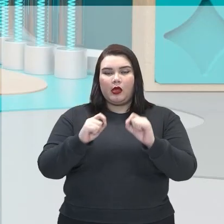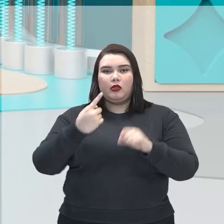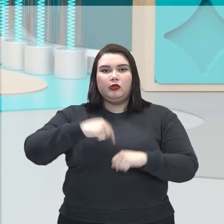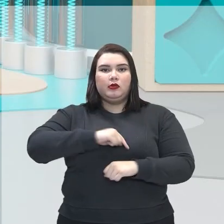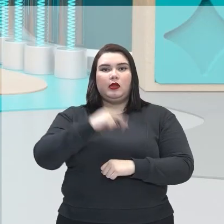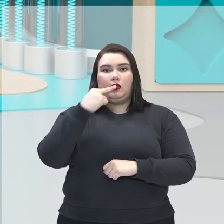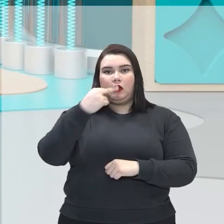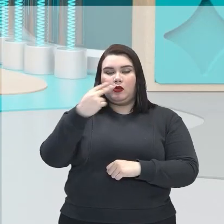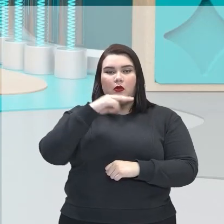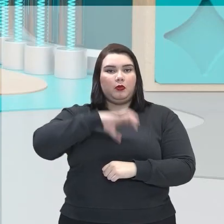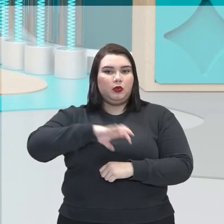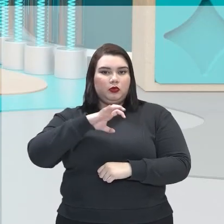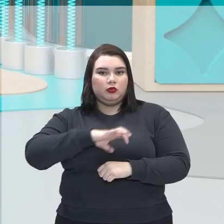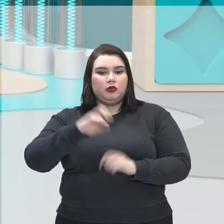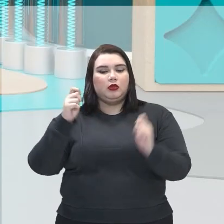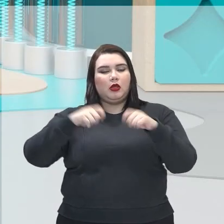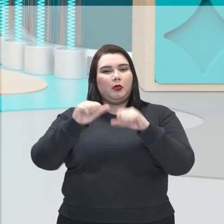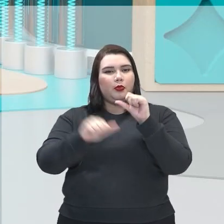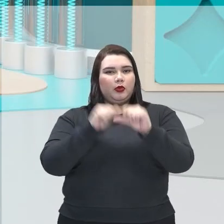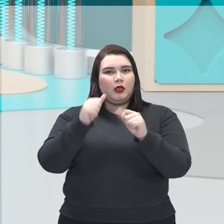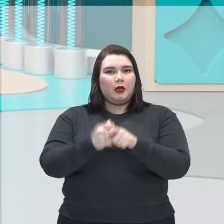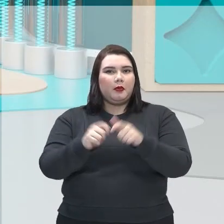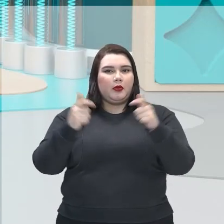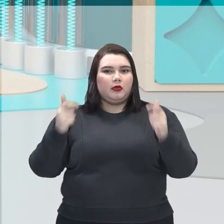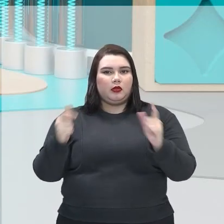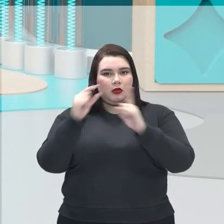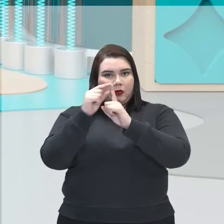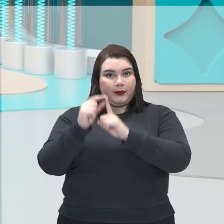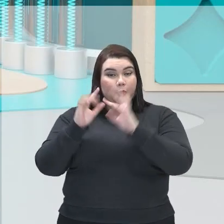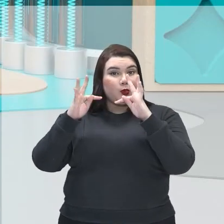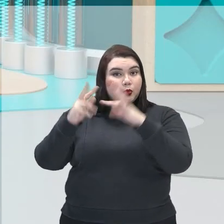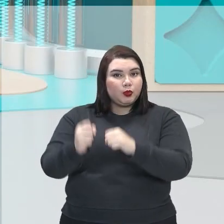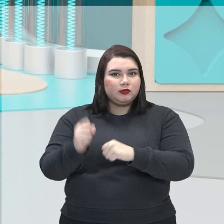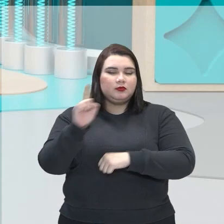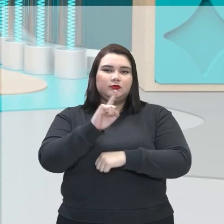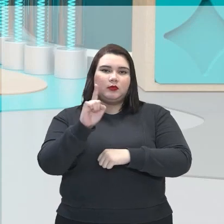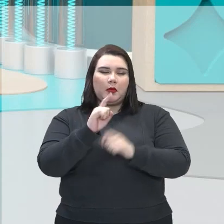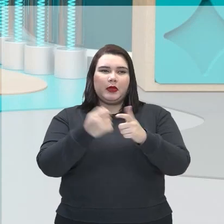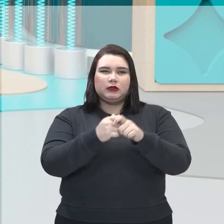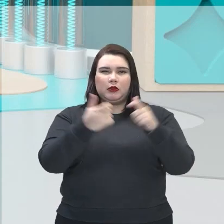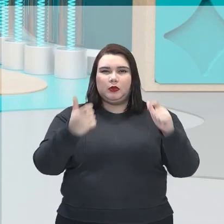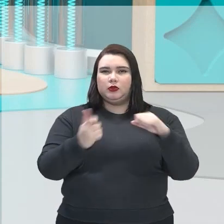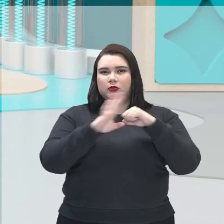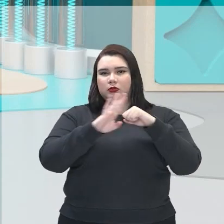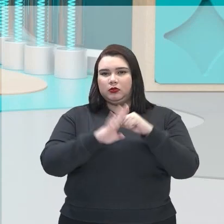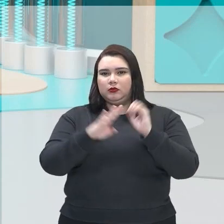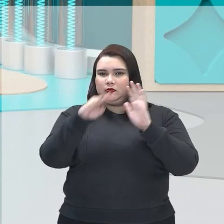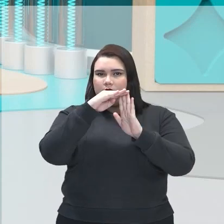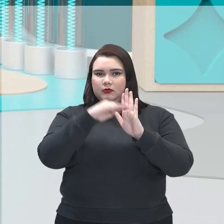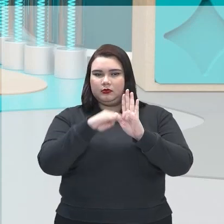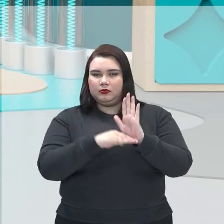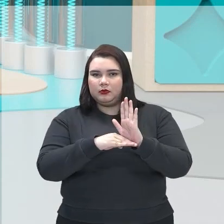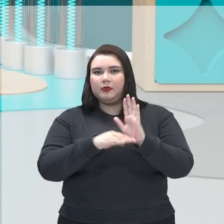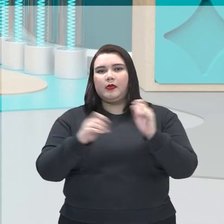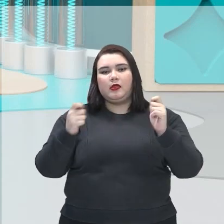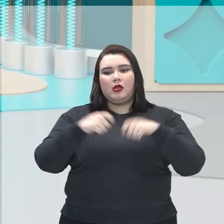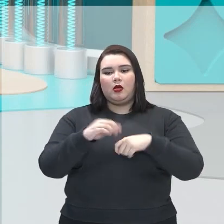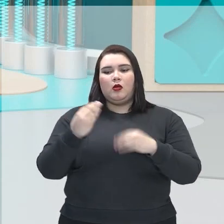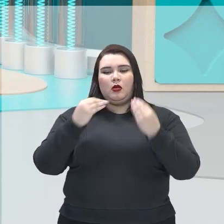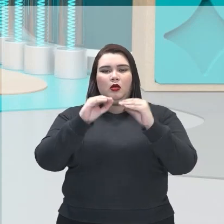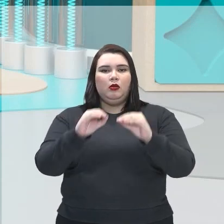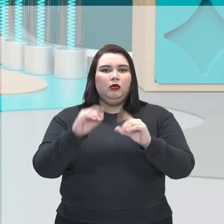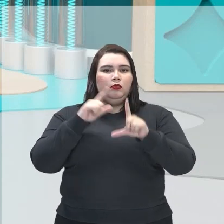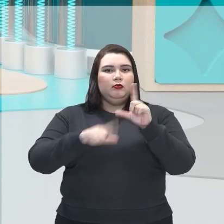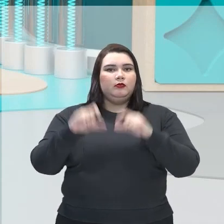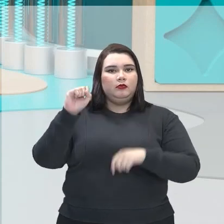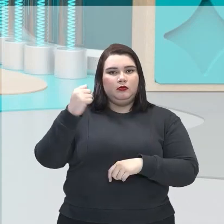para transformar a maioria, né? Não todos, substantivos. Eu vou colocar um Szinho lá no final e daqui a pouco a